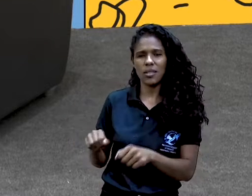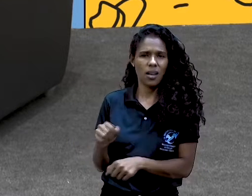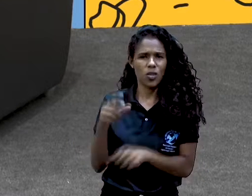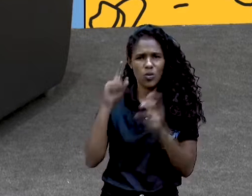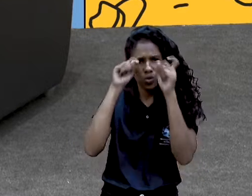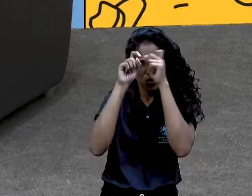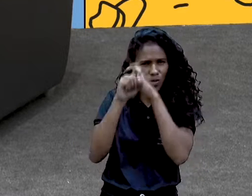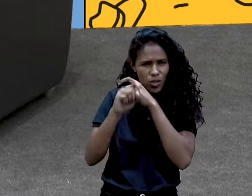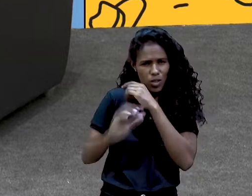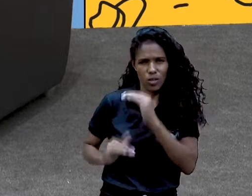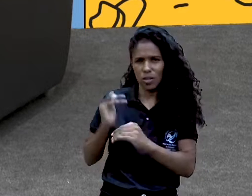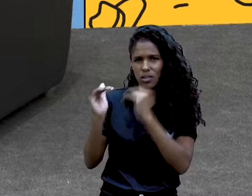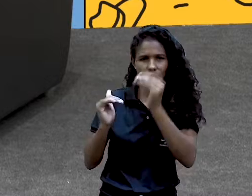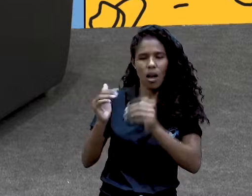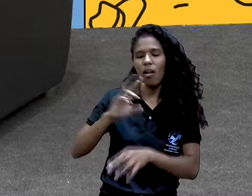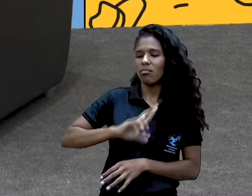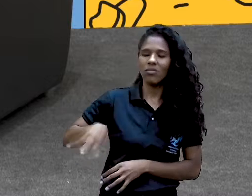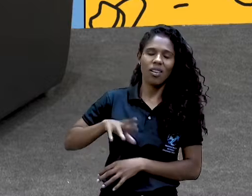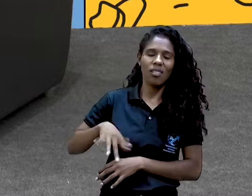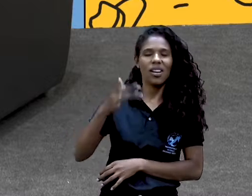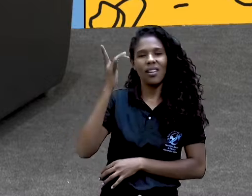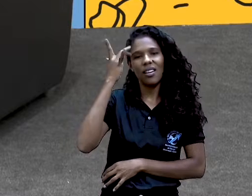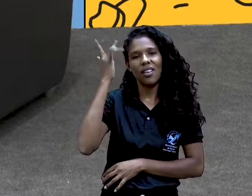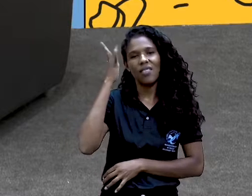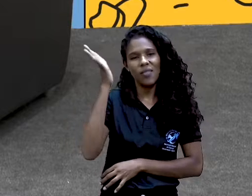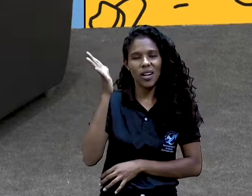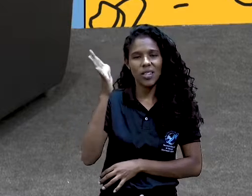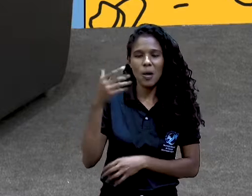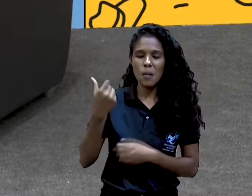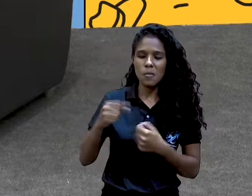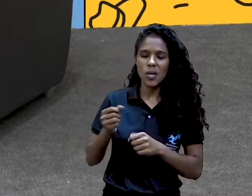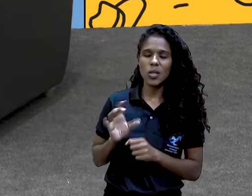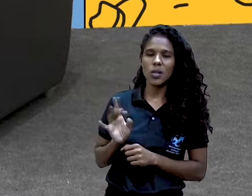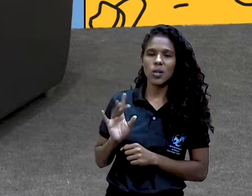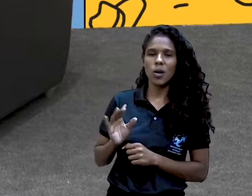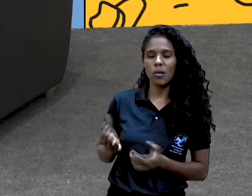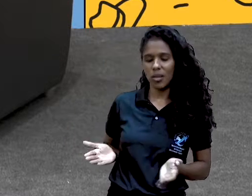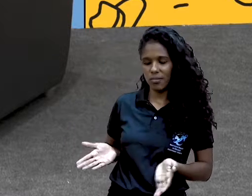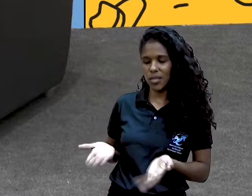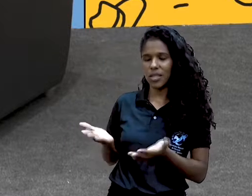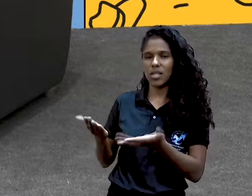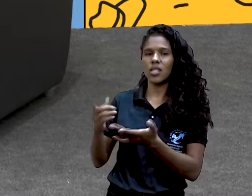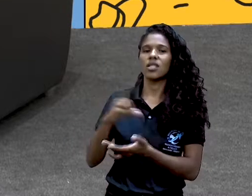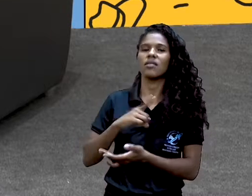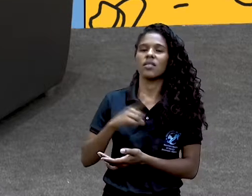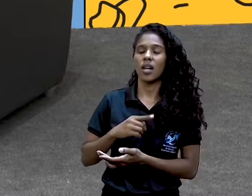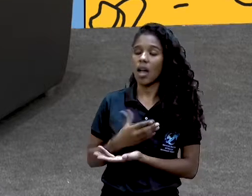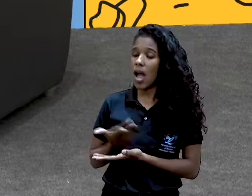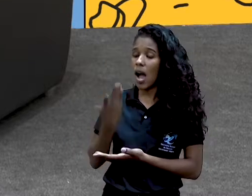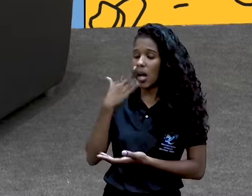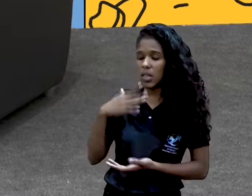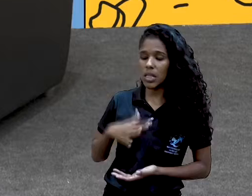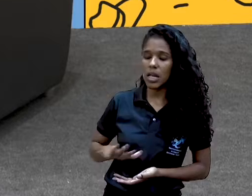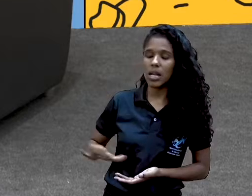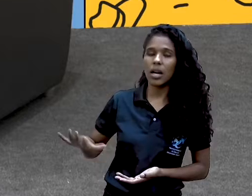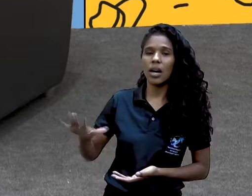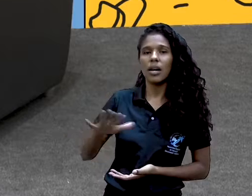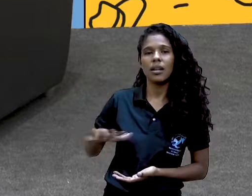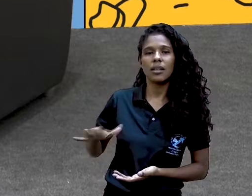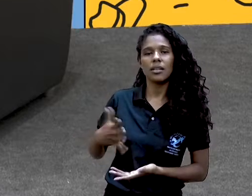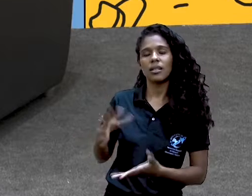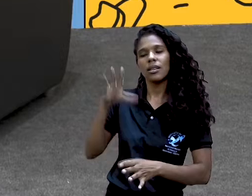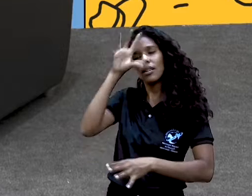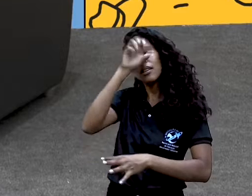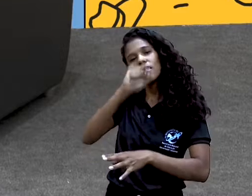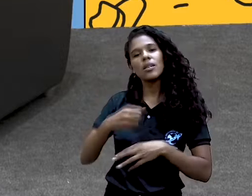fácil, é de forma assim que você vai aprender brincando, tá? Dessa forma, você vai permitir que